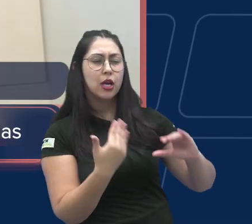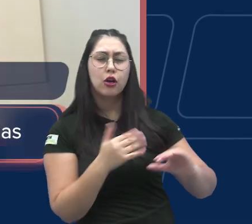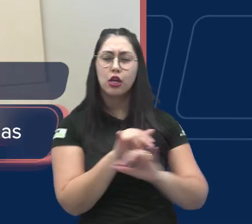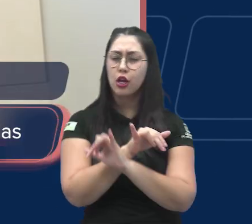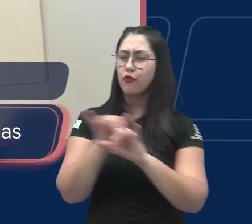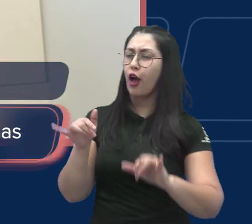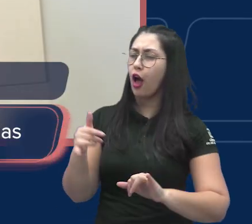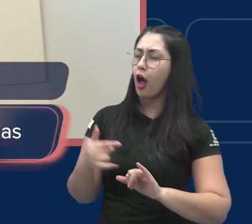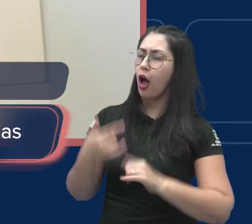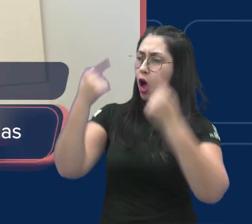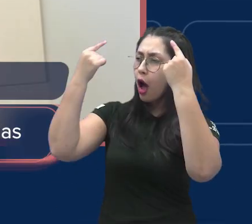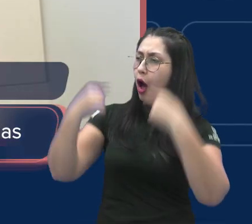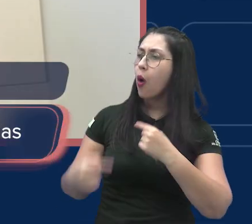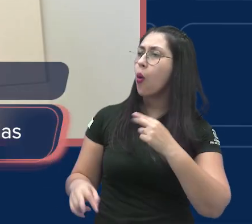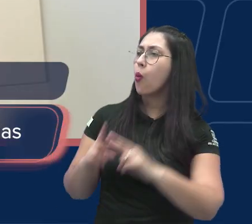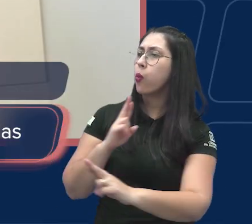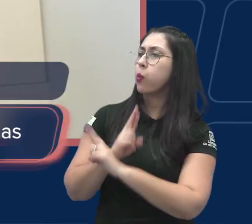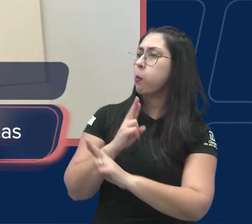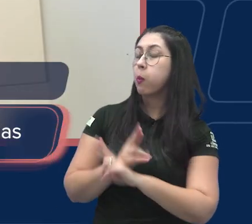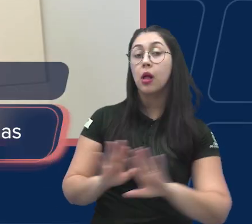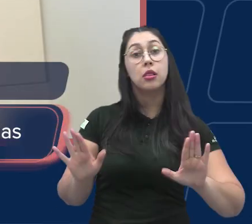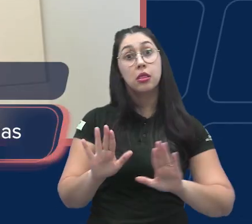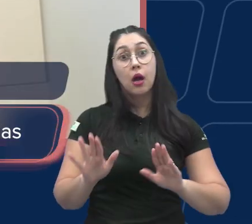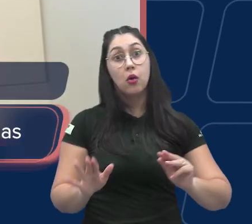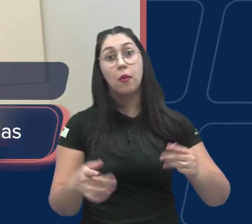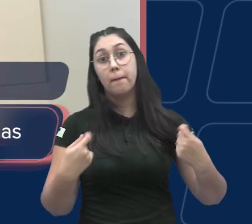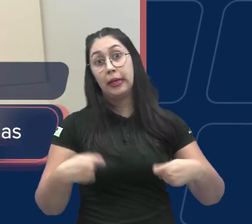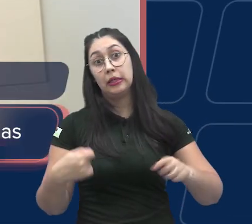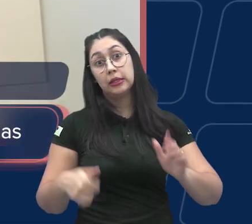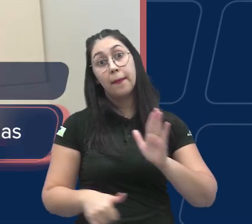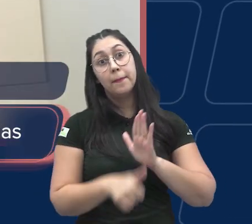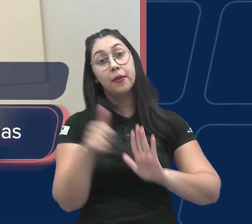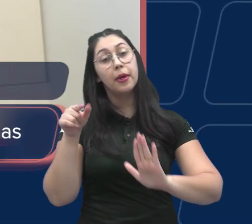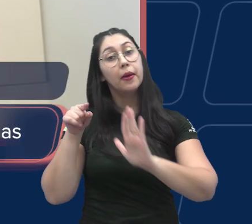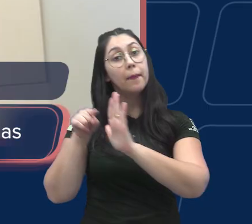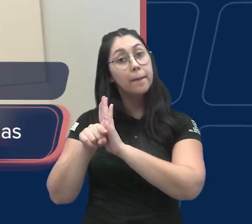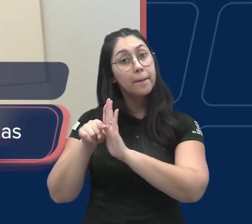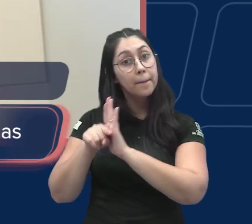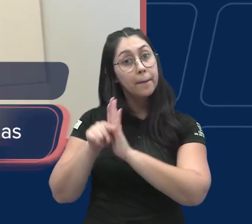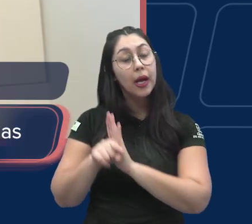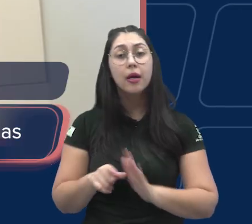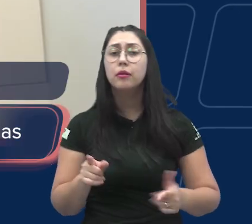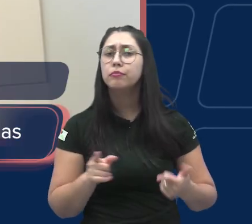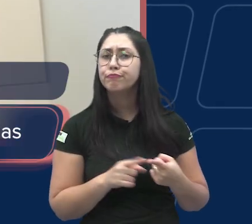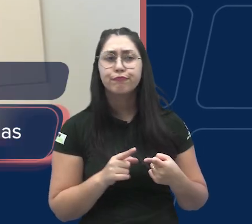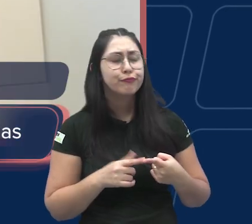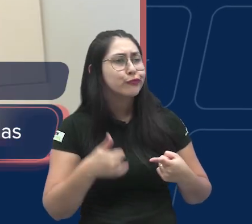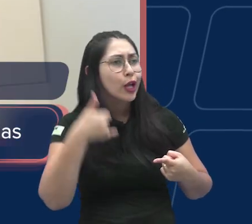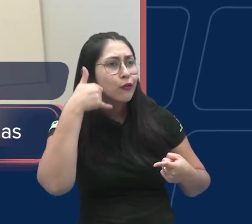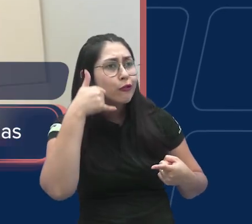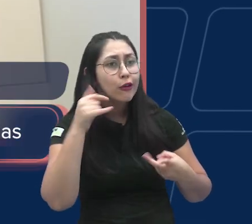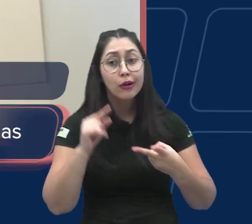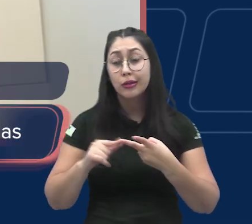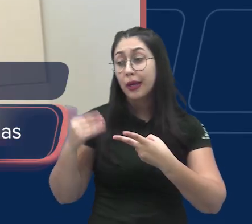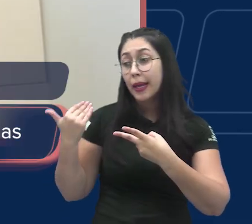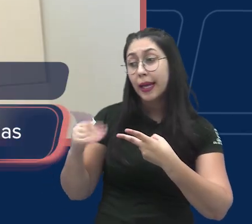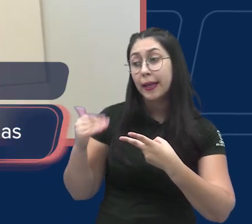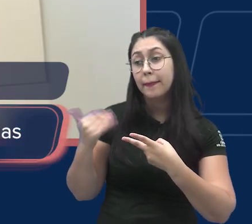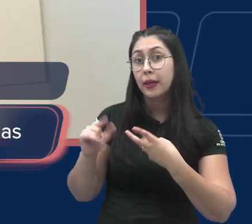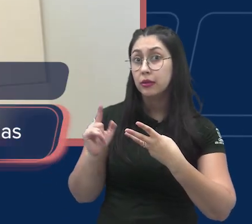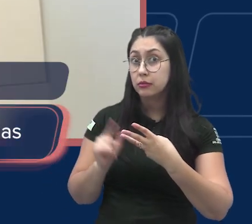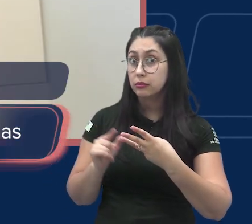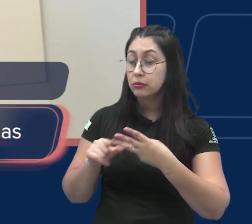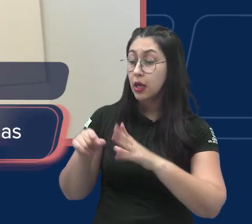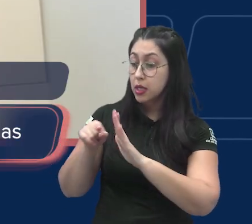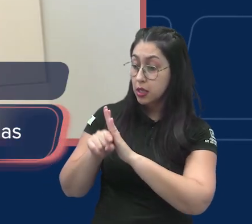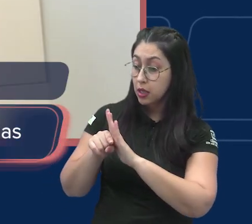da Receita. Você primeiro verifique em 3 formas diferentes. Liga por telefone, veja por e-mail e